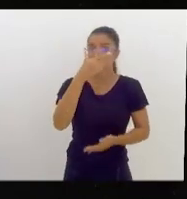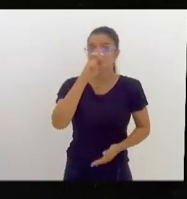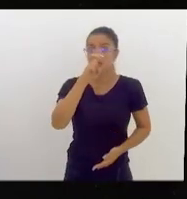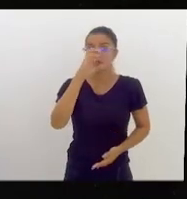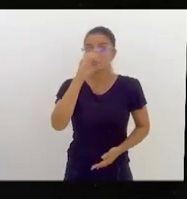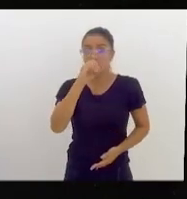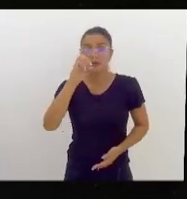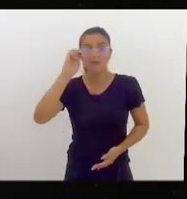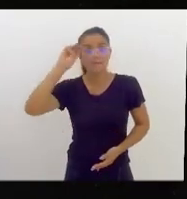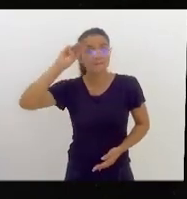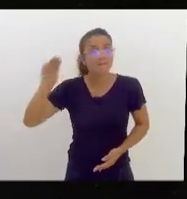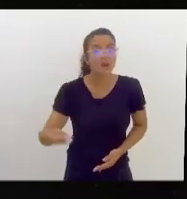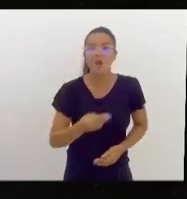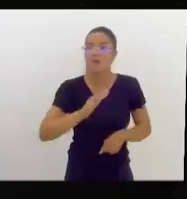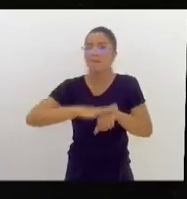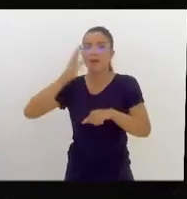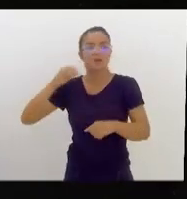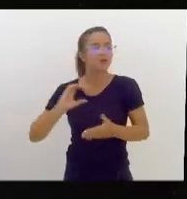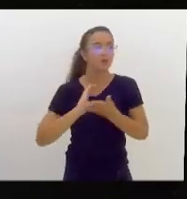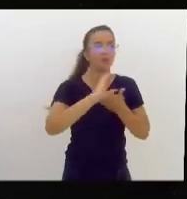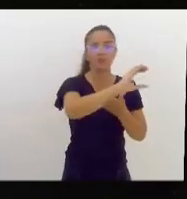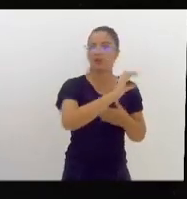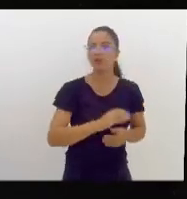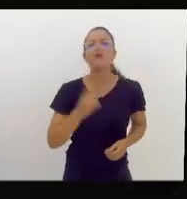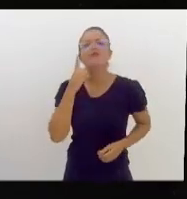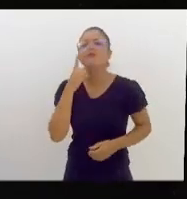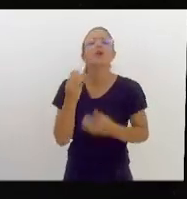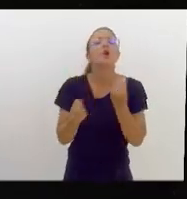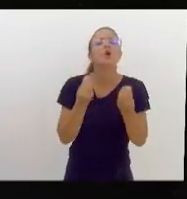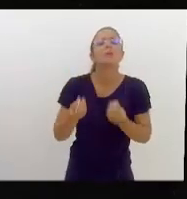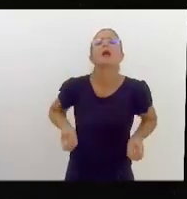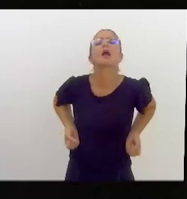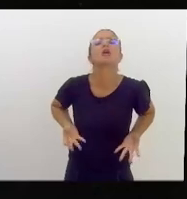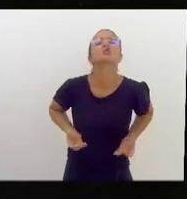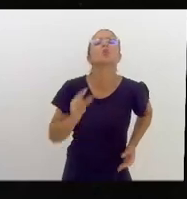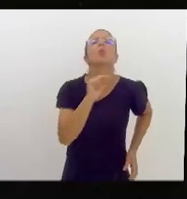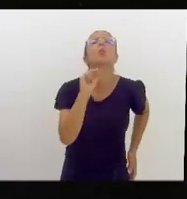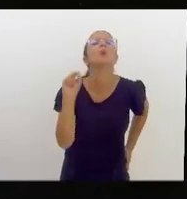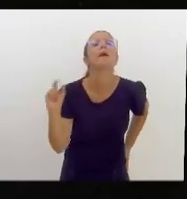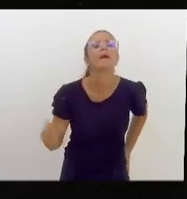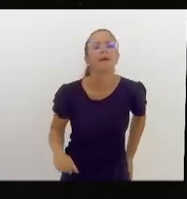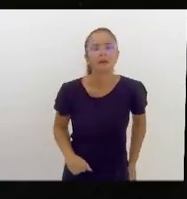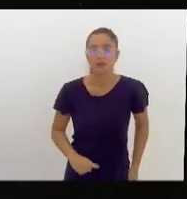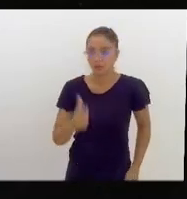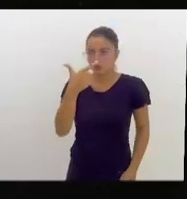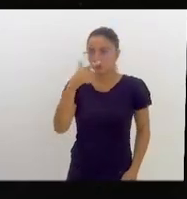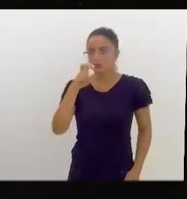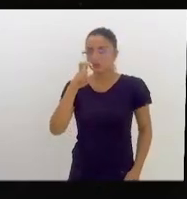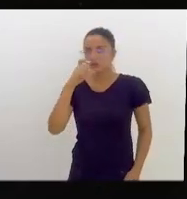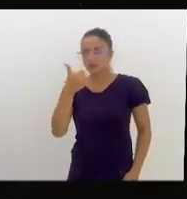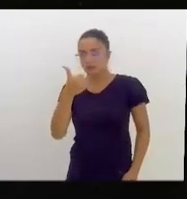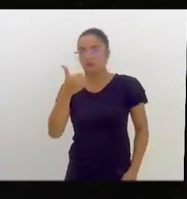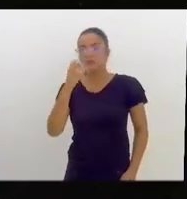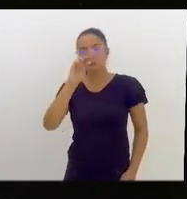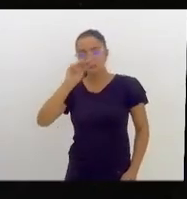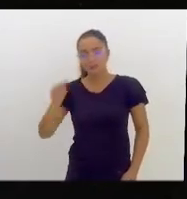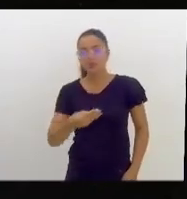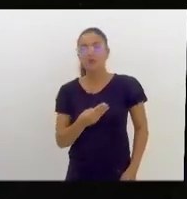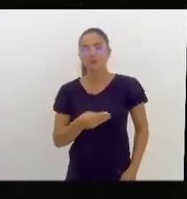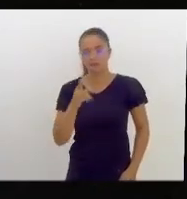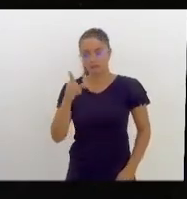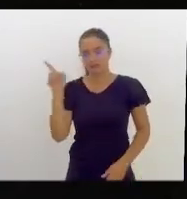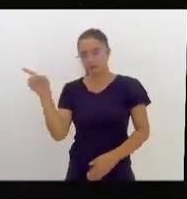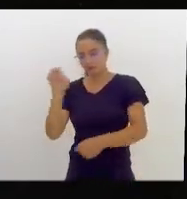pudesse acompanhar o desembolso financeiro e a execução das obras. Pois bem, dos 251 milhões que o